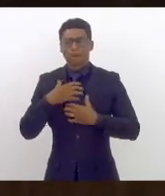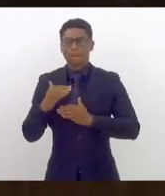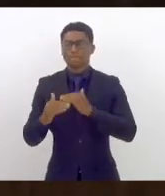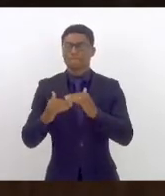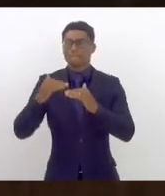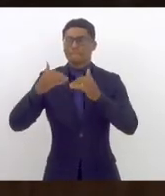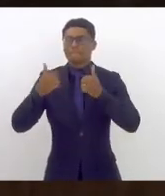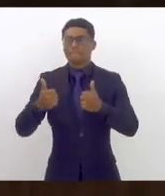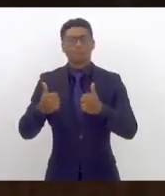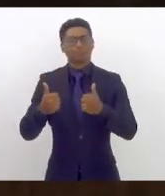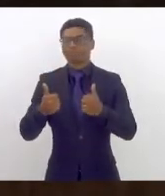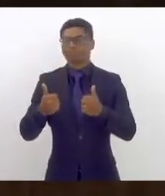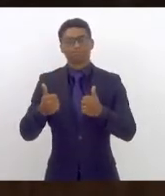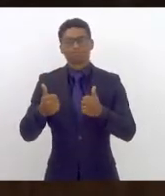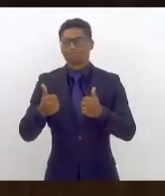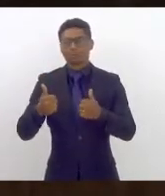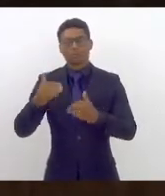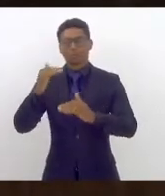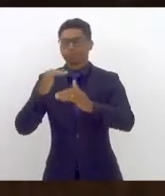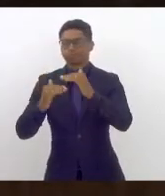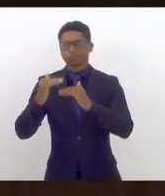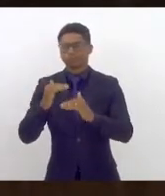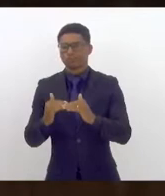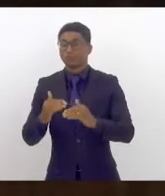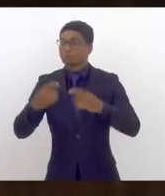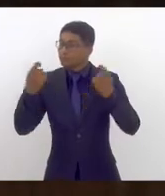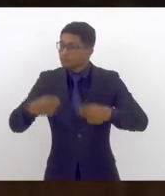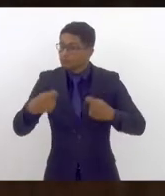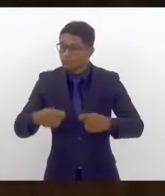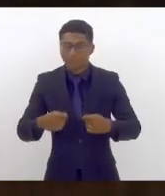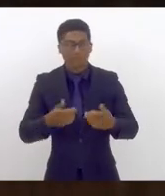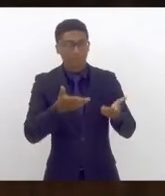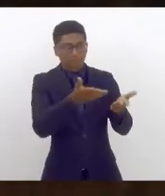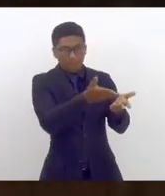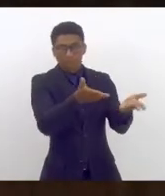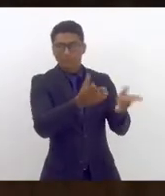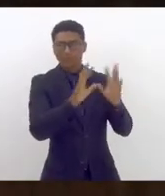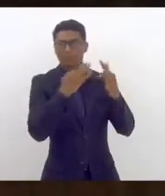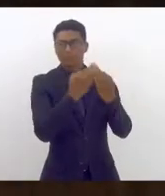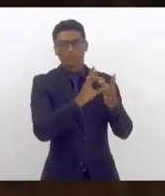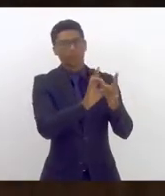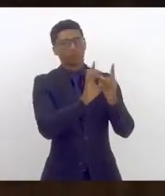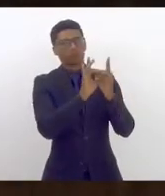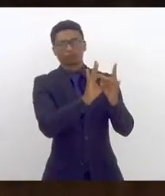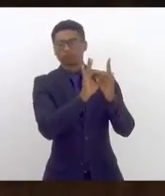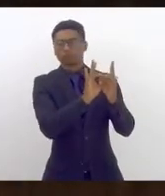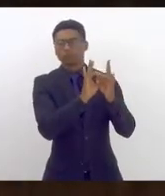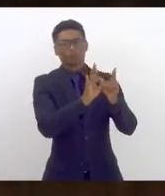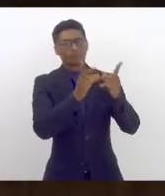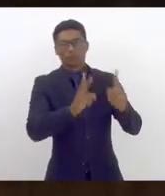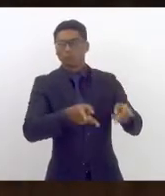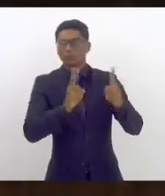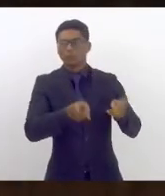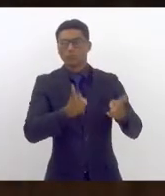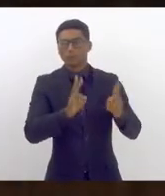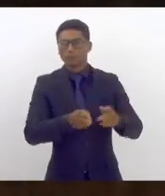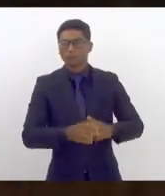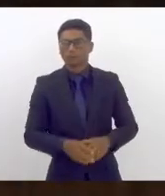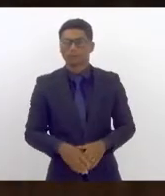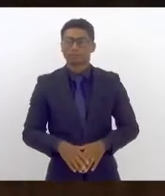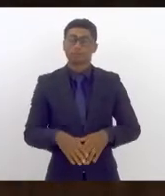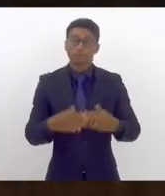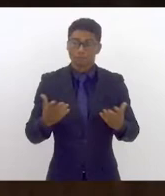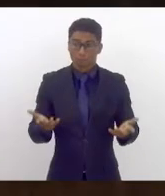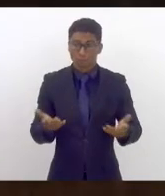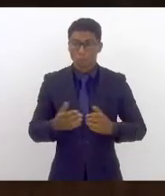precisa garantir a fortalecimento desses vínculos a manutenção desses vínculos e É nesse sentido e